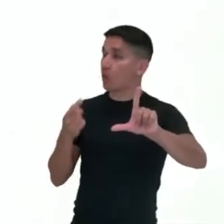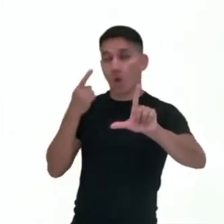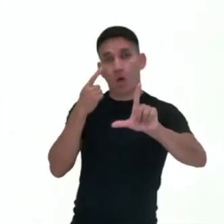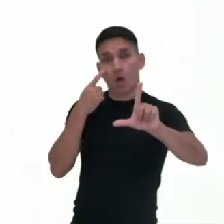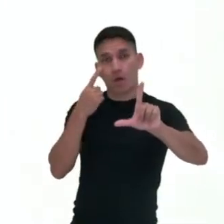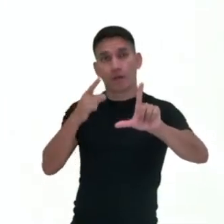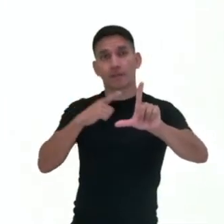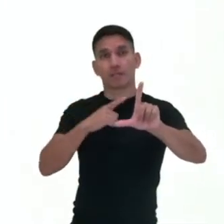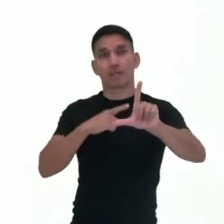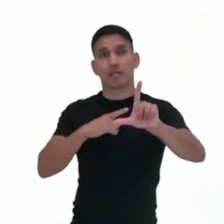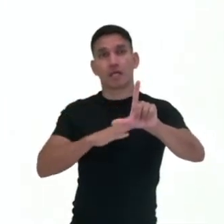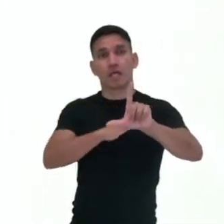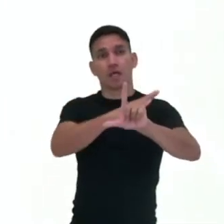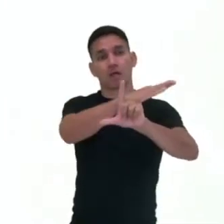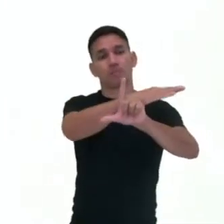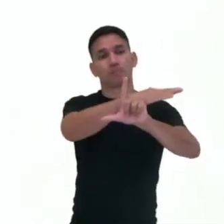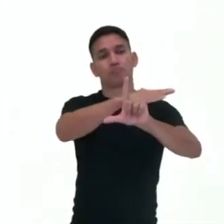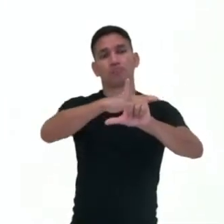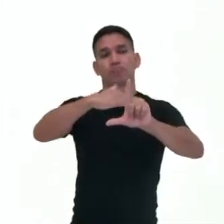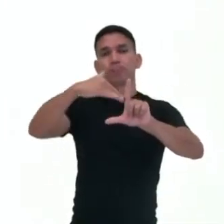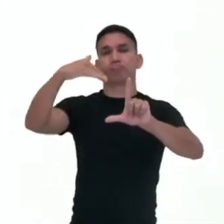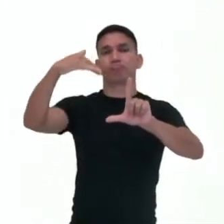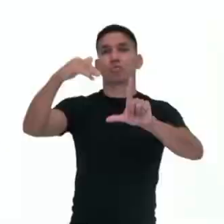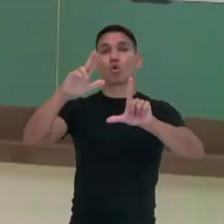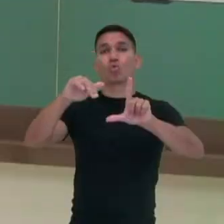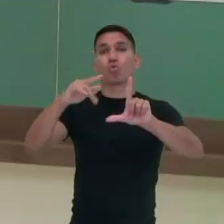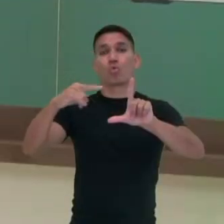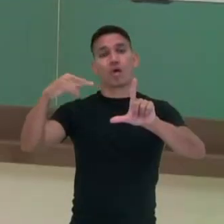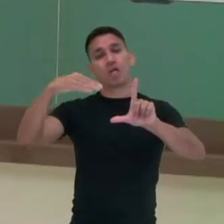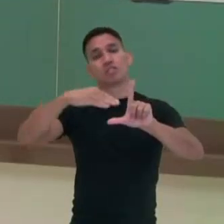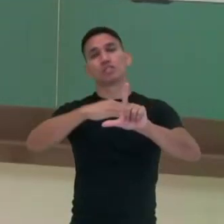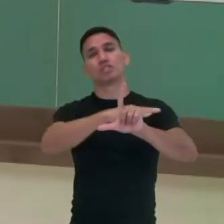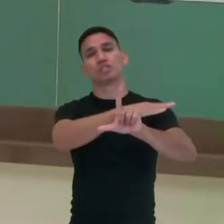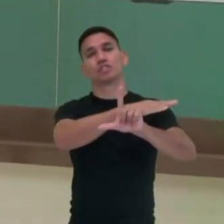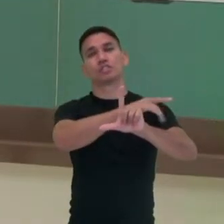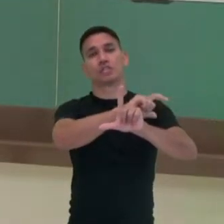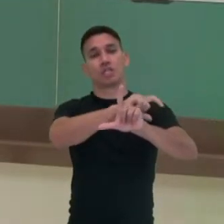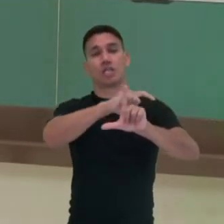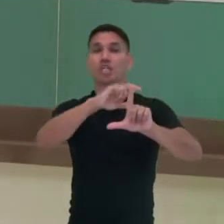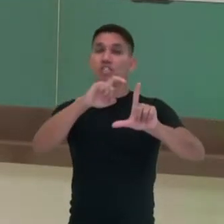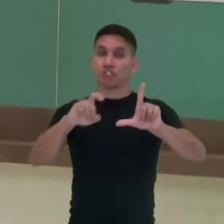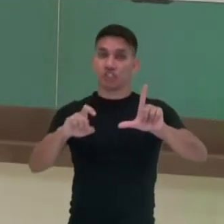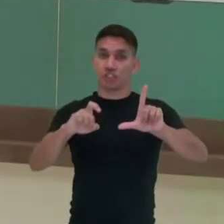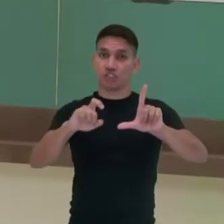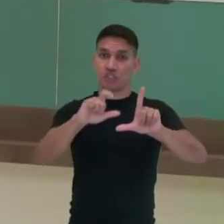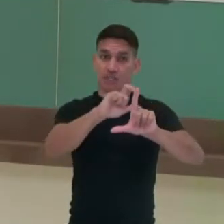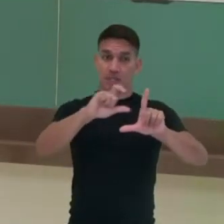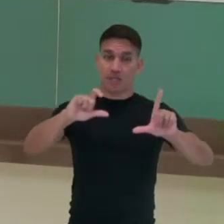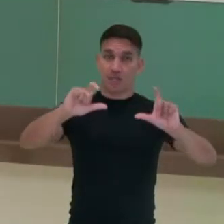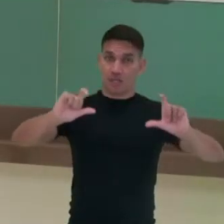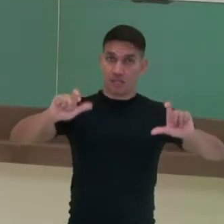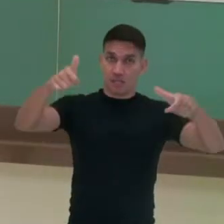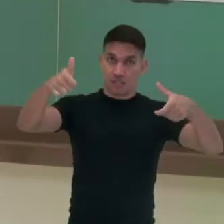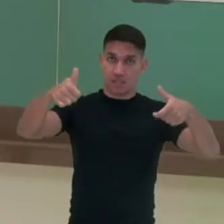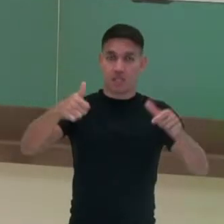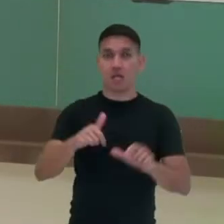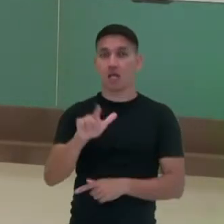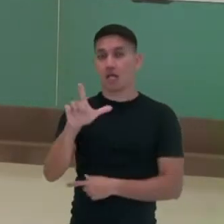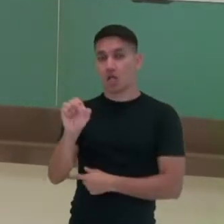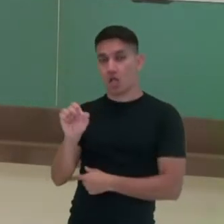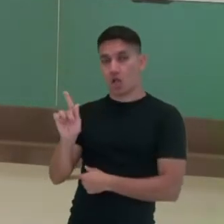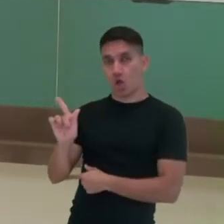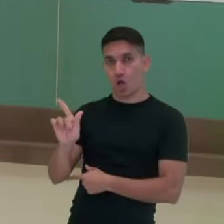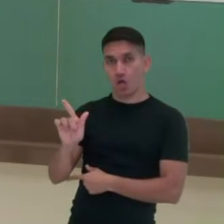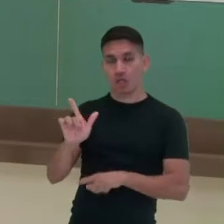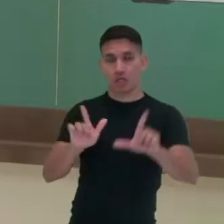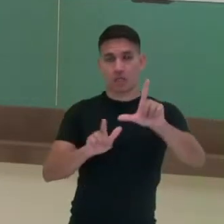curva exponencial nunca encosta o eixo do x. E se eu olhar para as duas pensando nessa reta